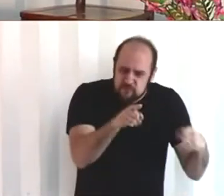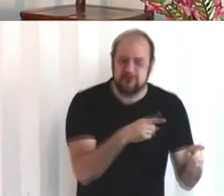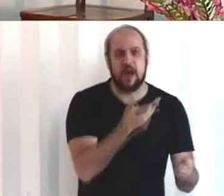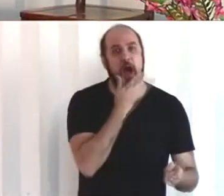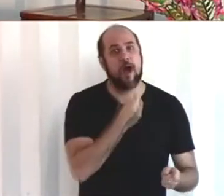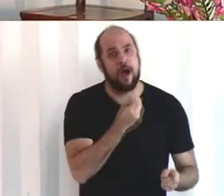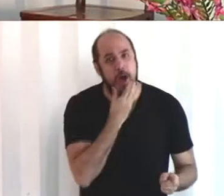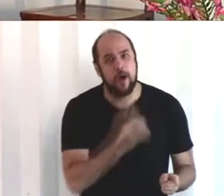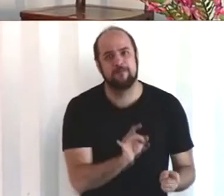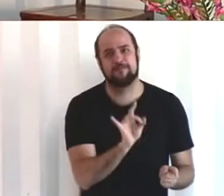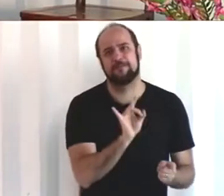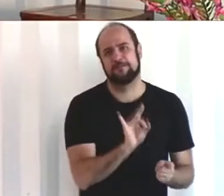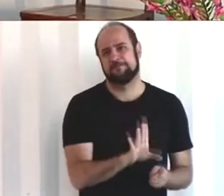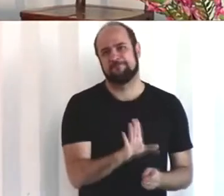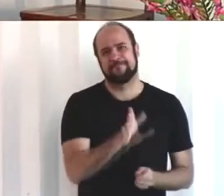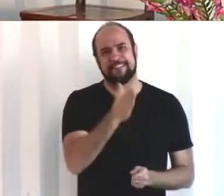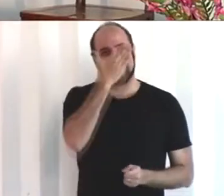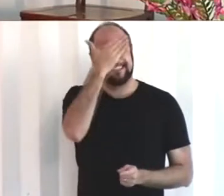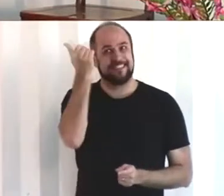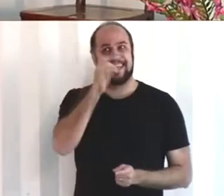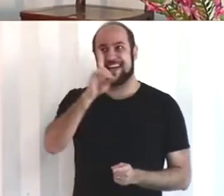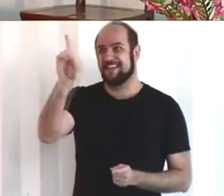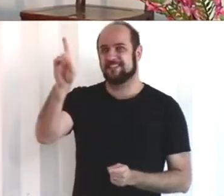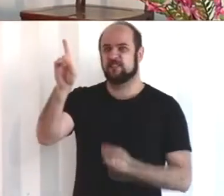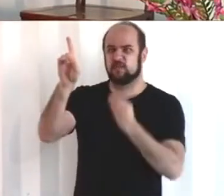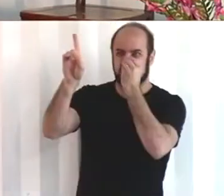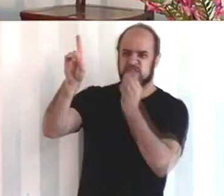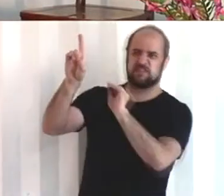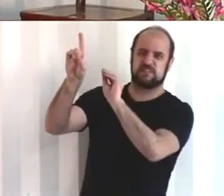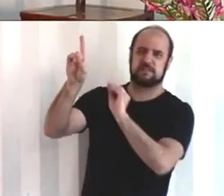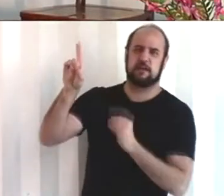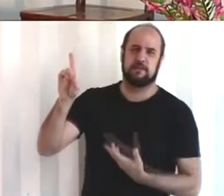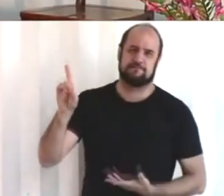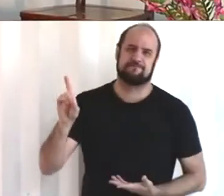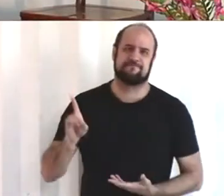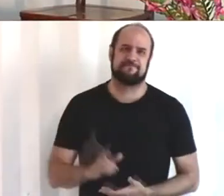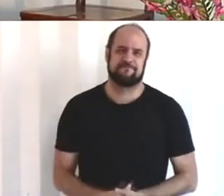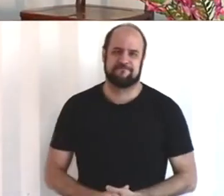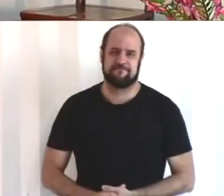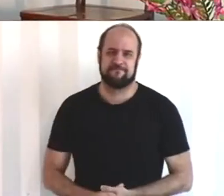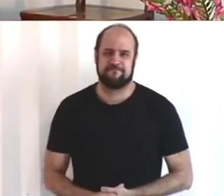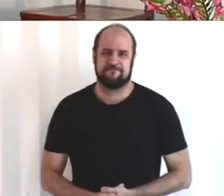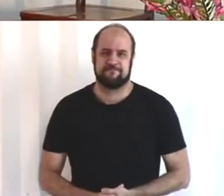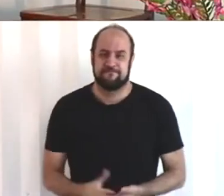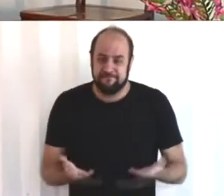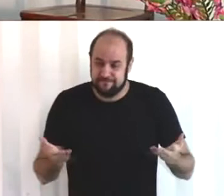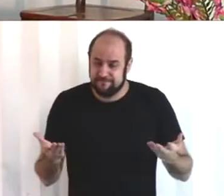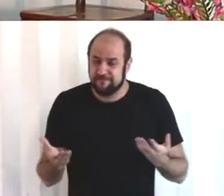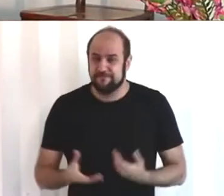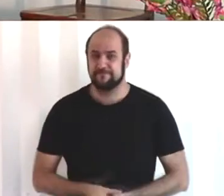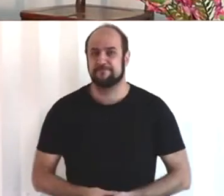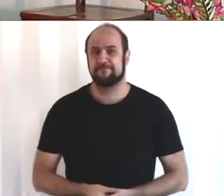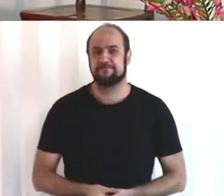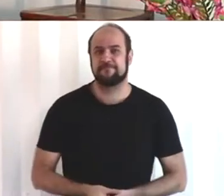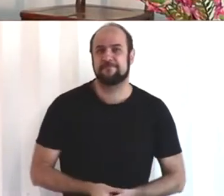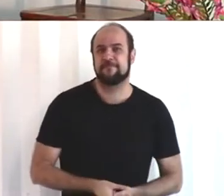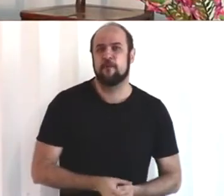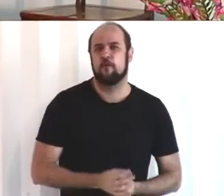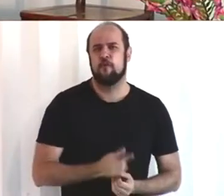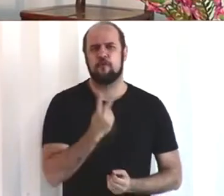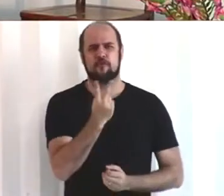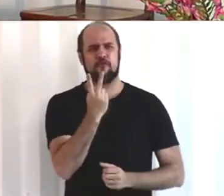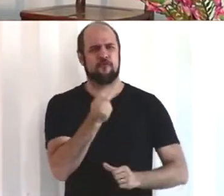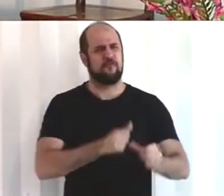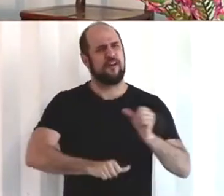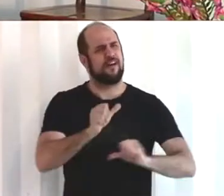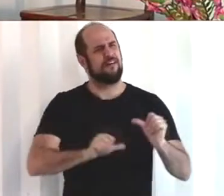de Deus, como temos tantas obras como Jesus, a alegria de todos os homens. Irmãos, há uma inversão de valores nos